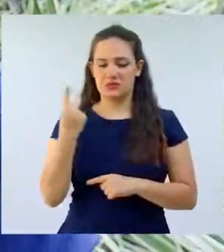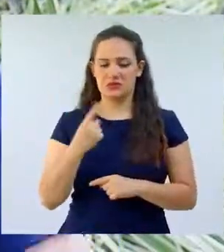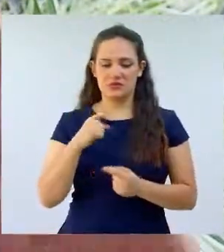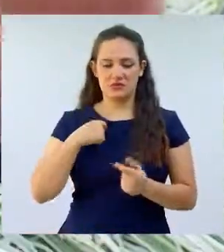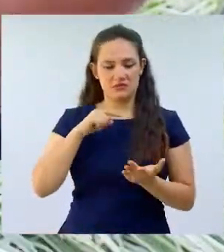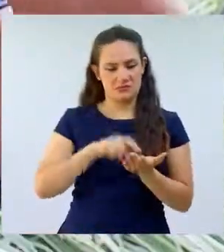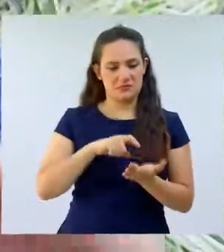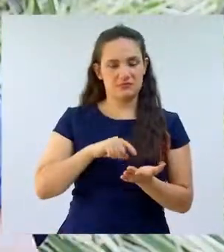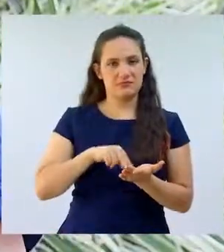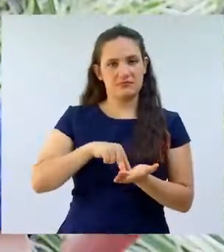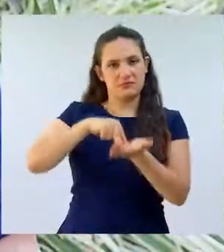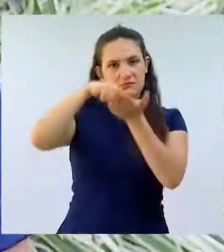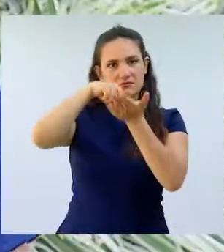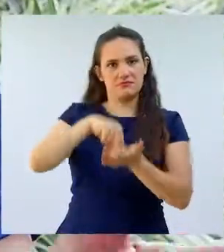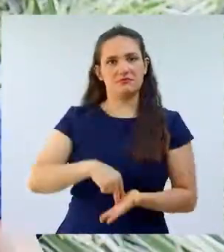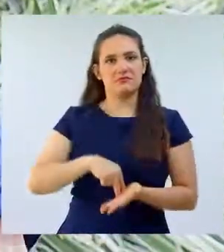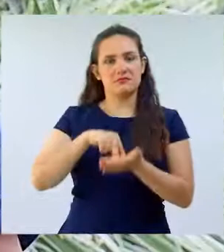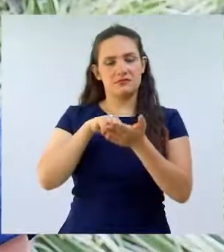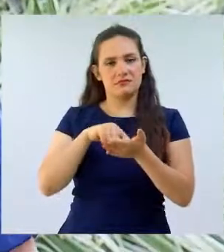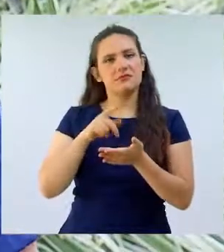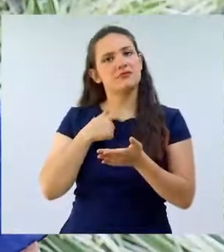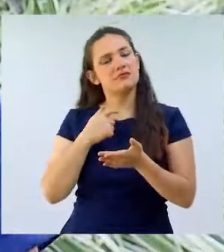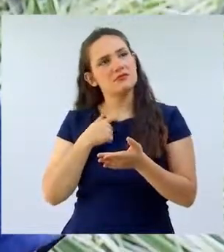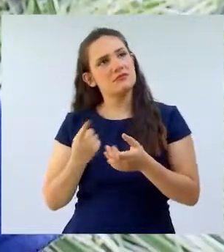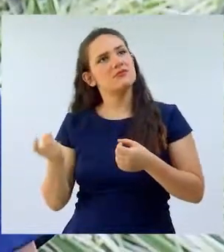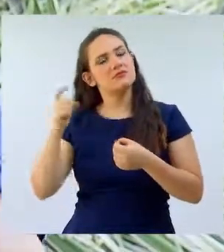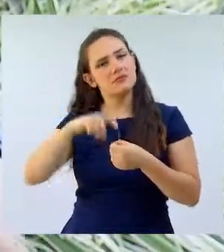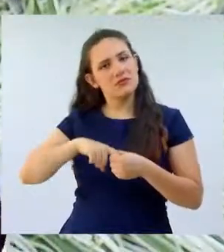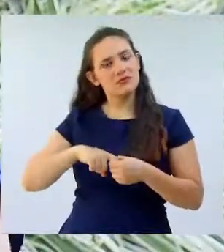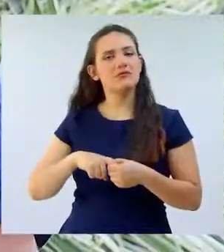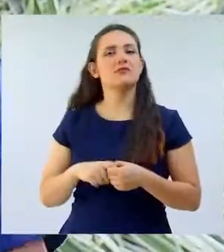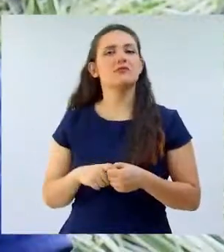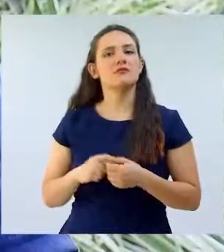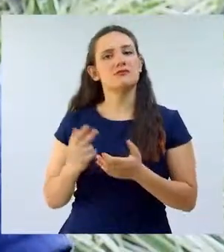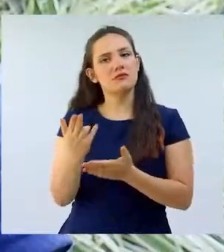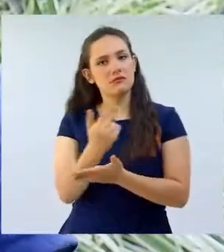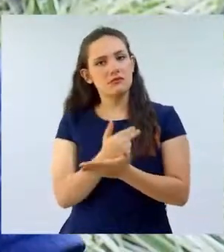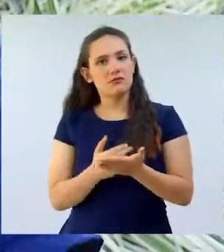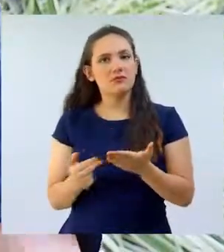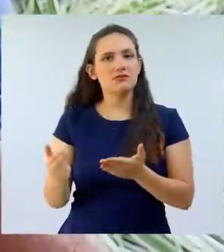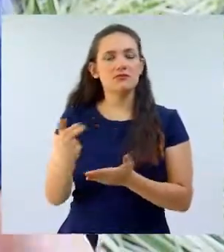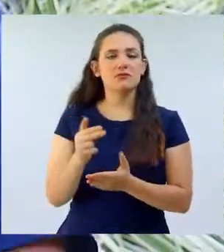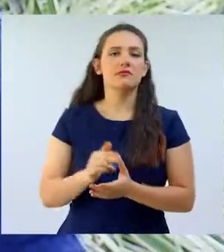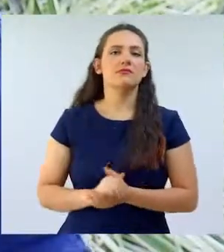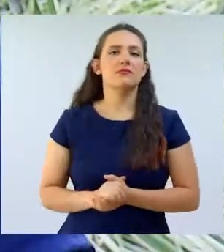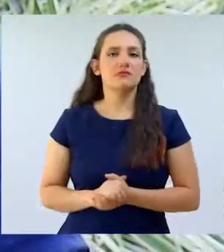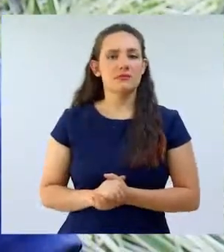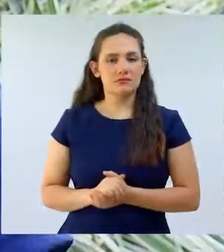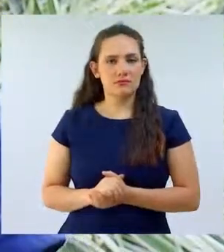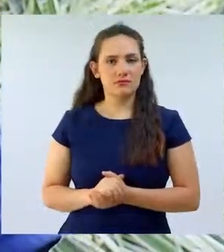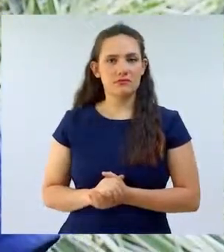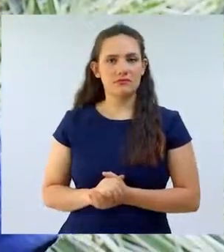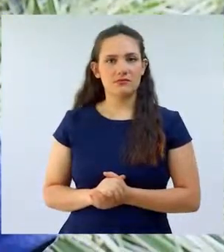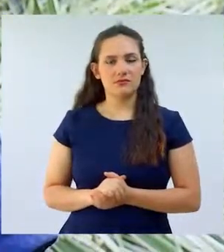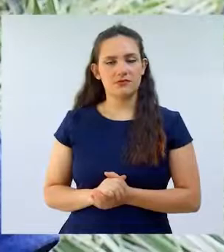balancinho, aperto o botão. Agora mais é com restauração, né? Que eu vou lá e restauro. Arrumei um patrocinador